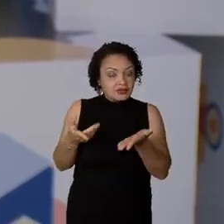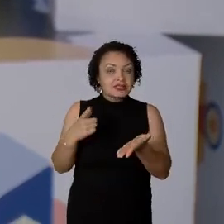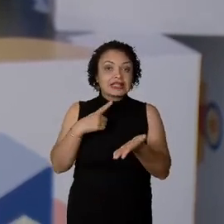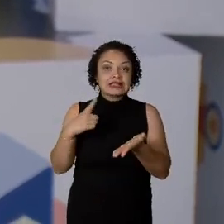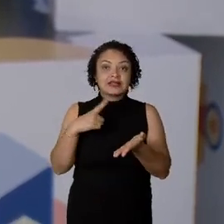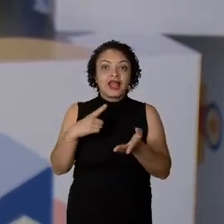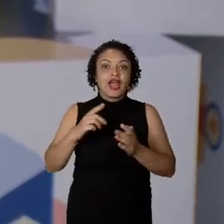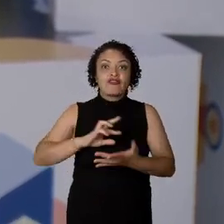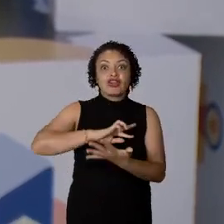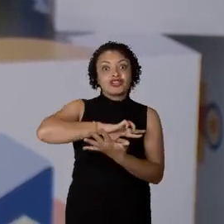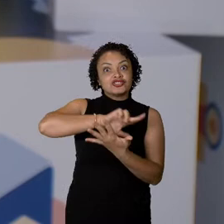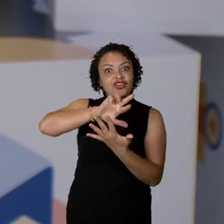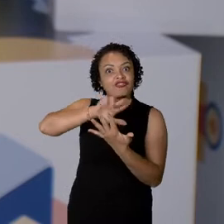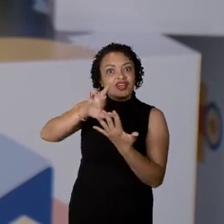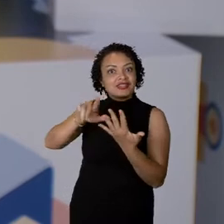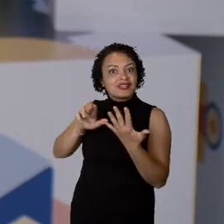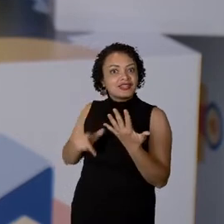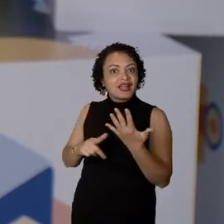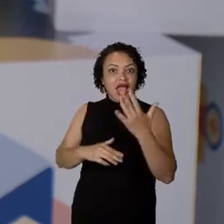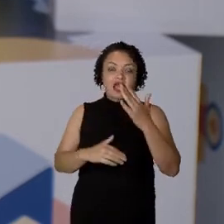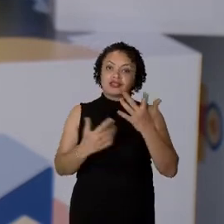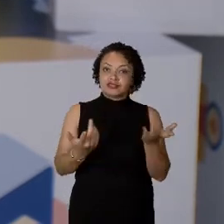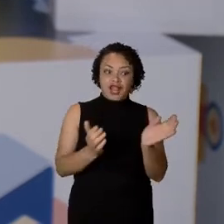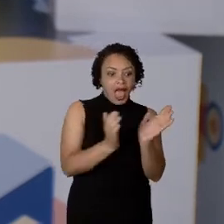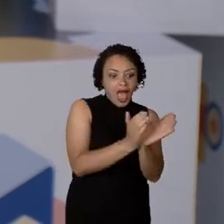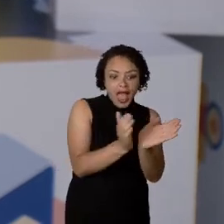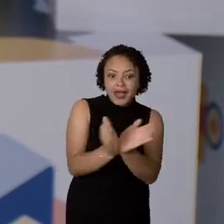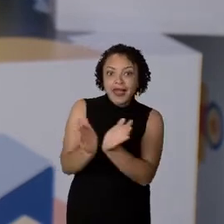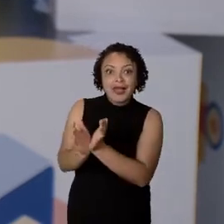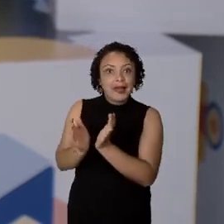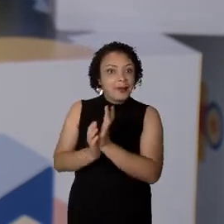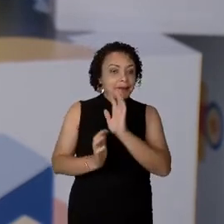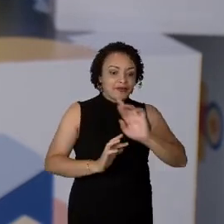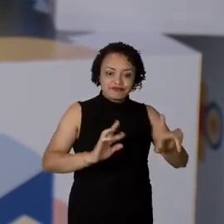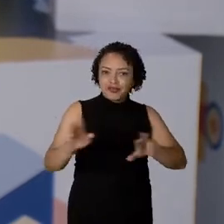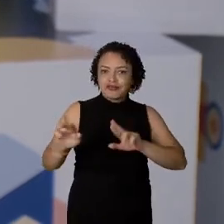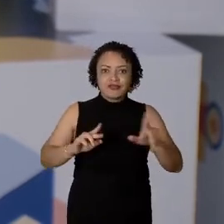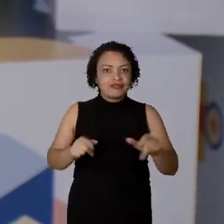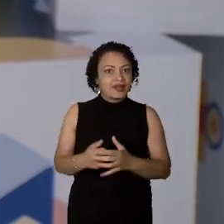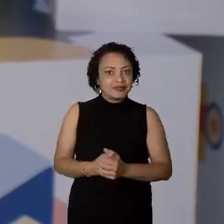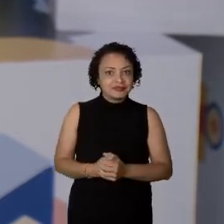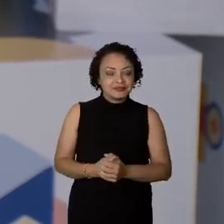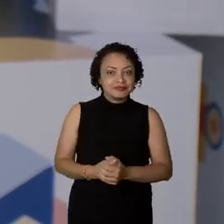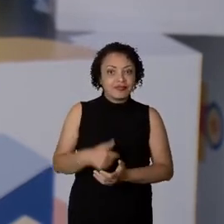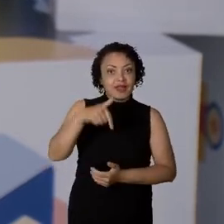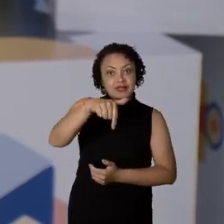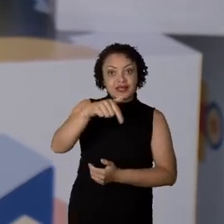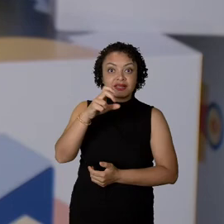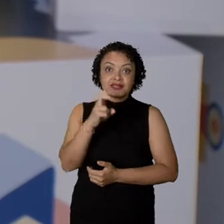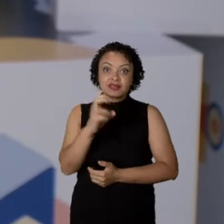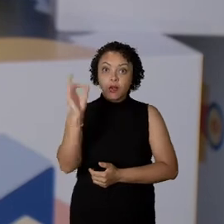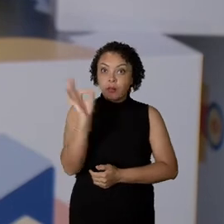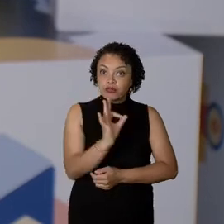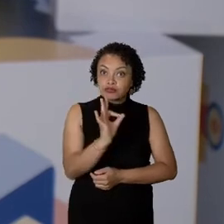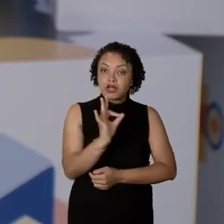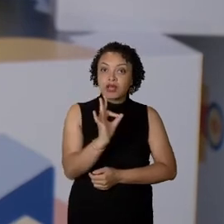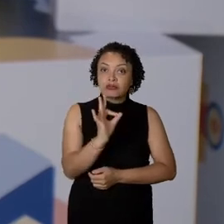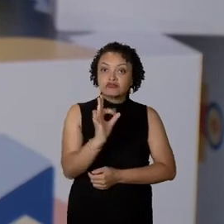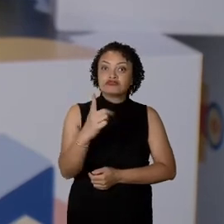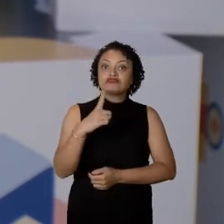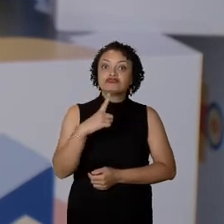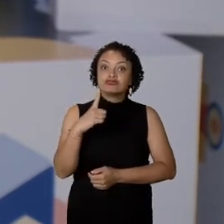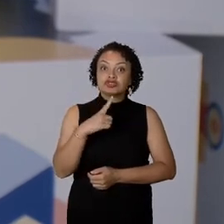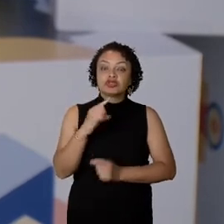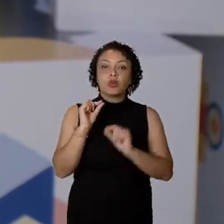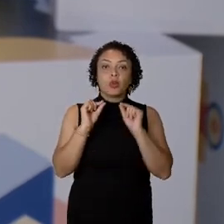pela diversidade das equipes inscritas. Mais de 75% dos grupos eram